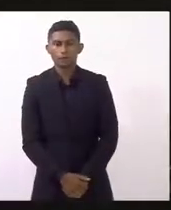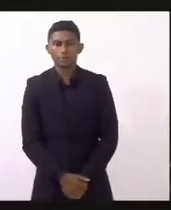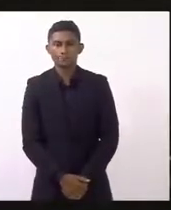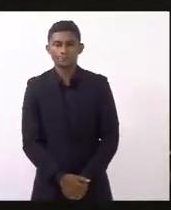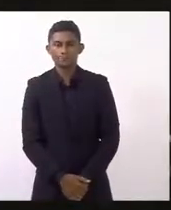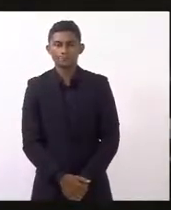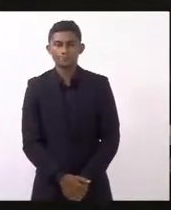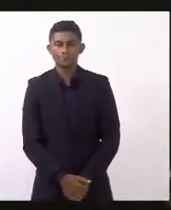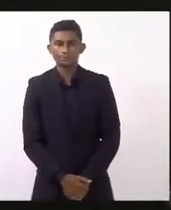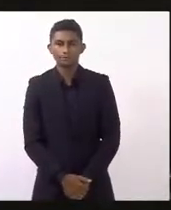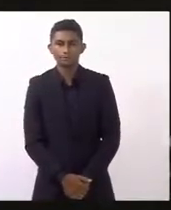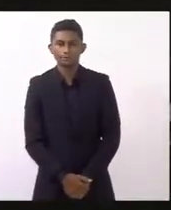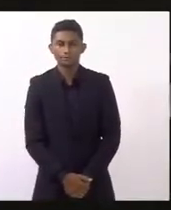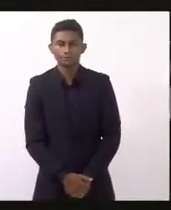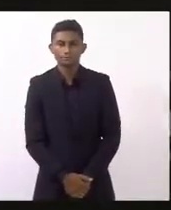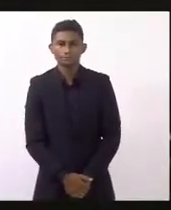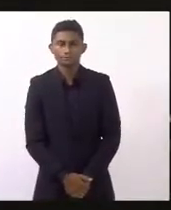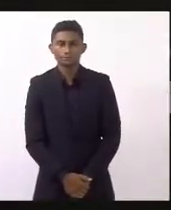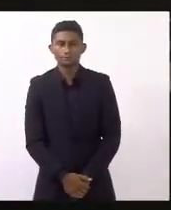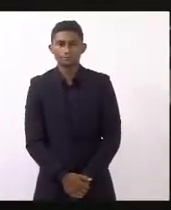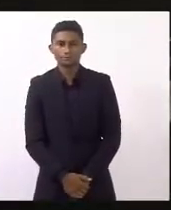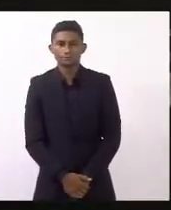E aí